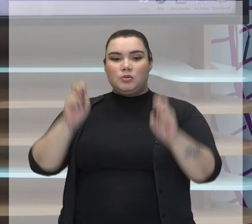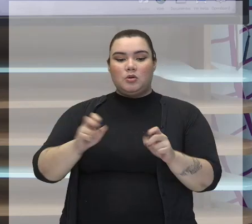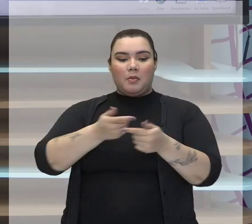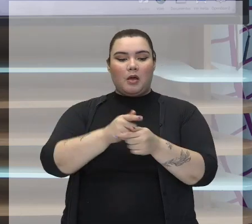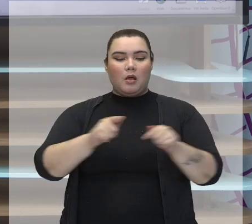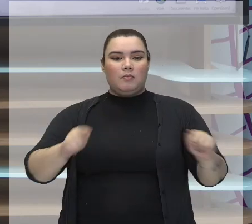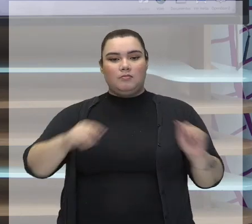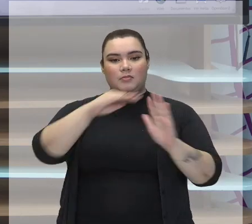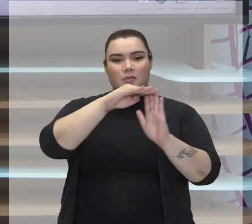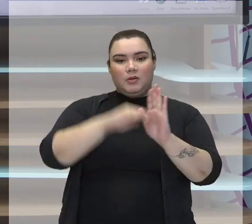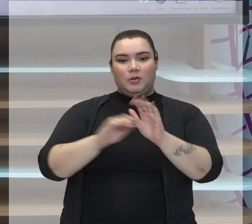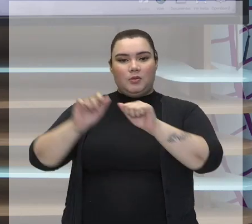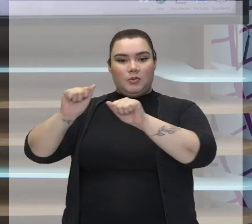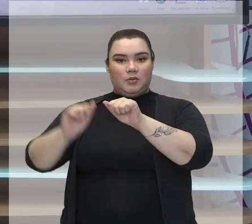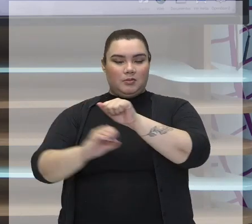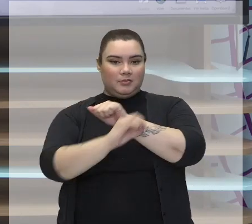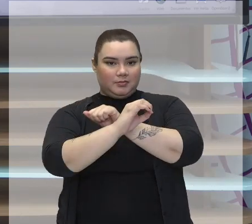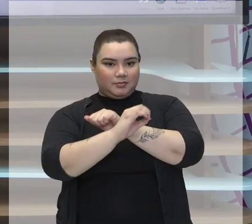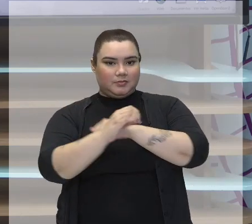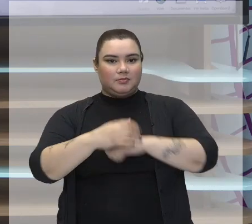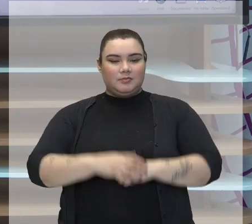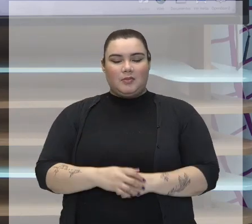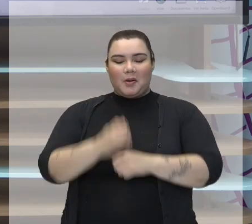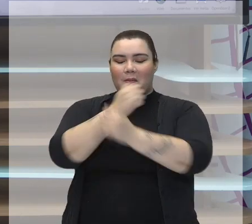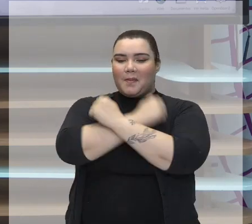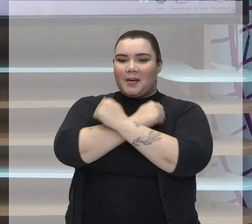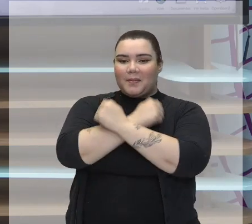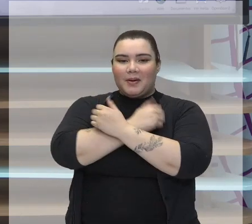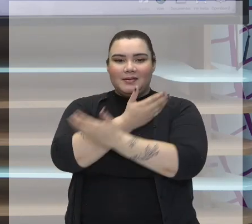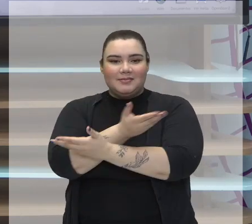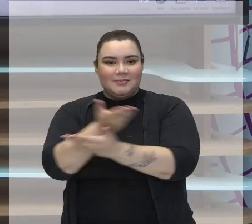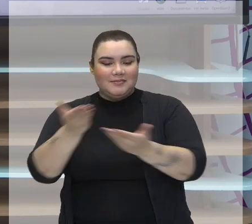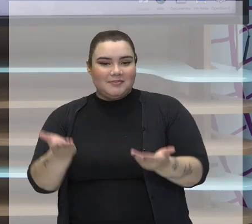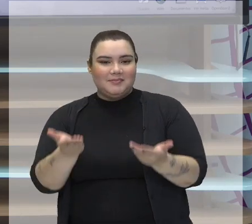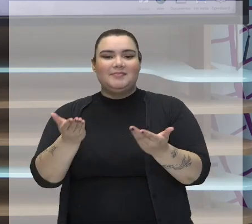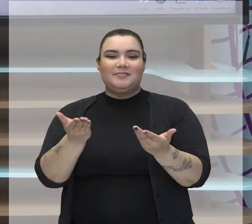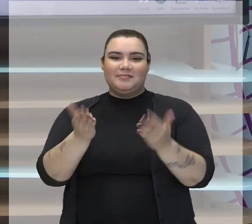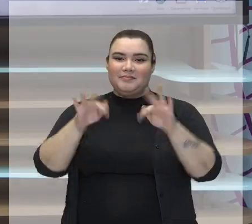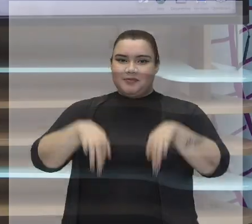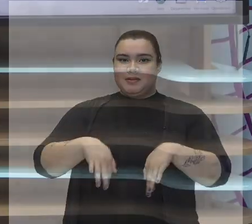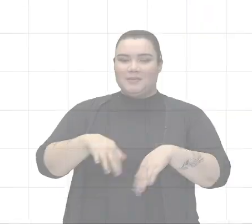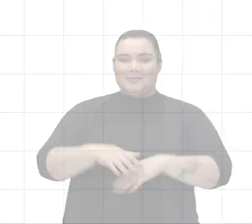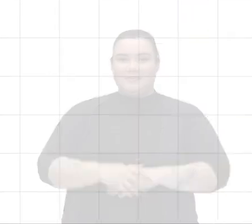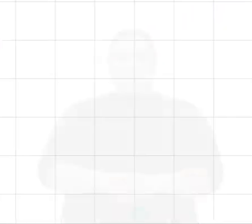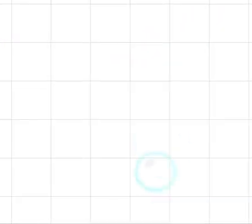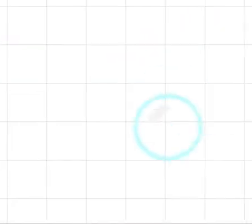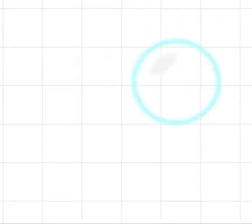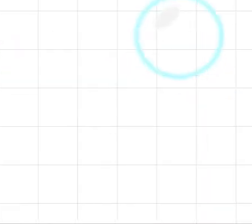gramatical do artigo. Eu deixo um forte abraço a todos e até a próxima!